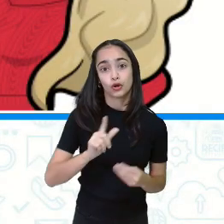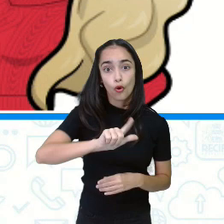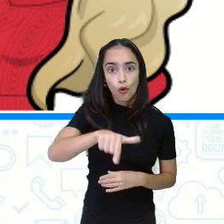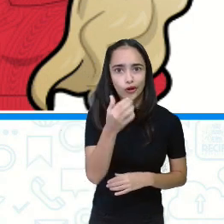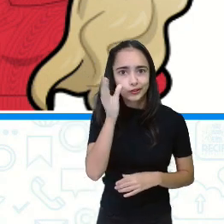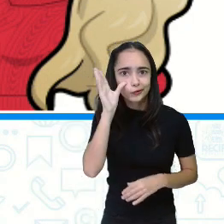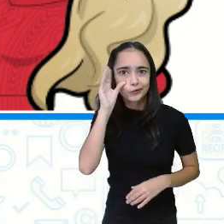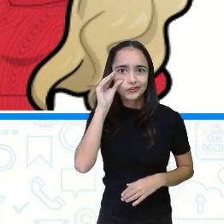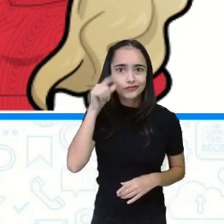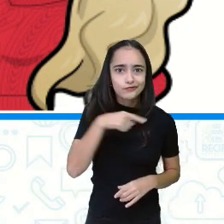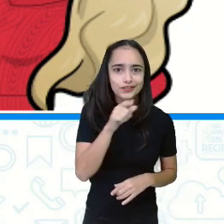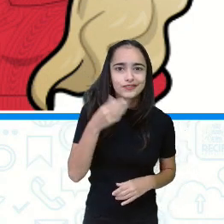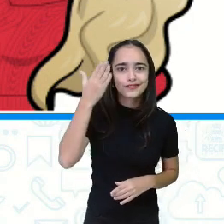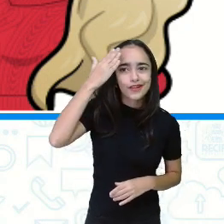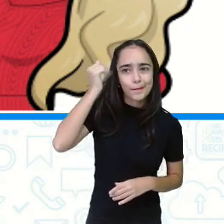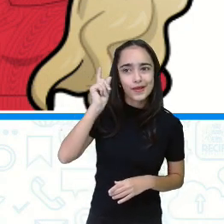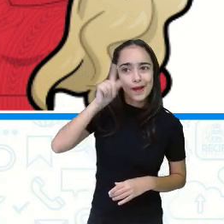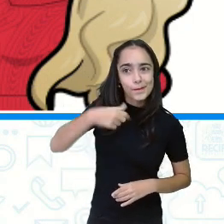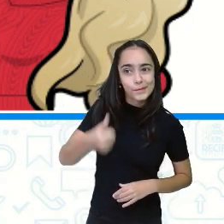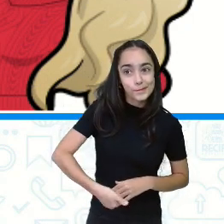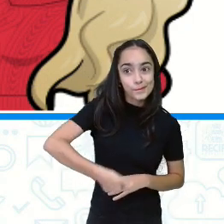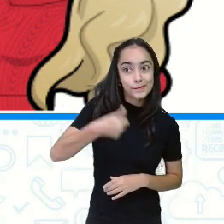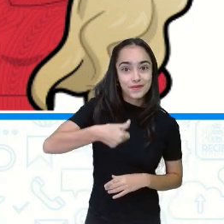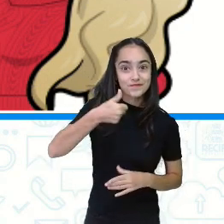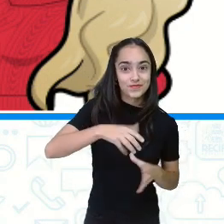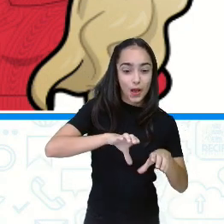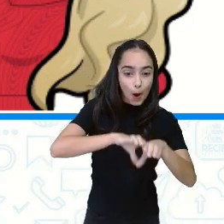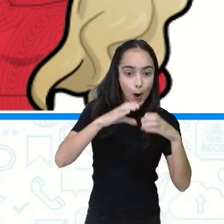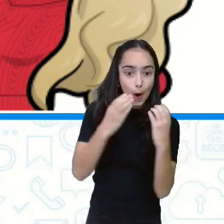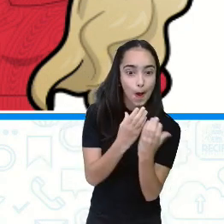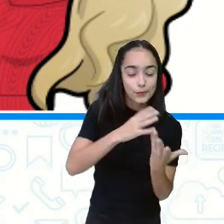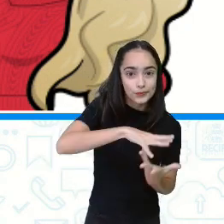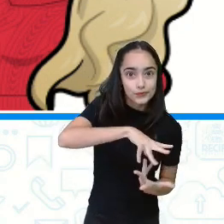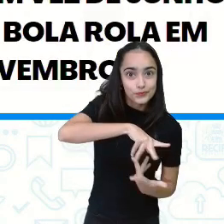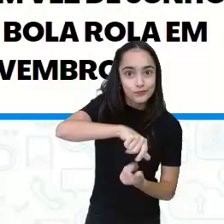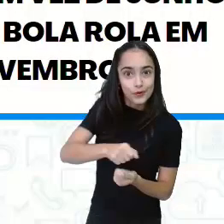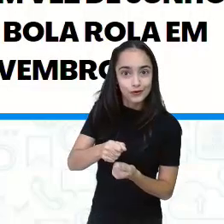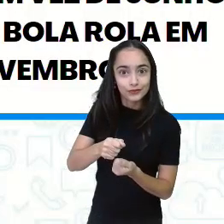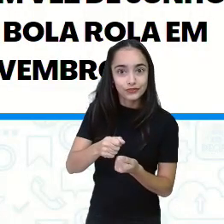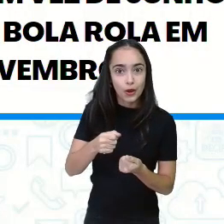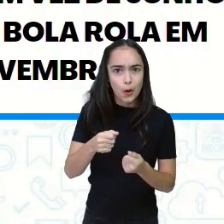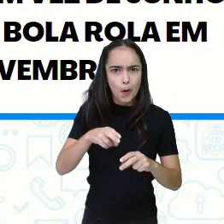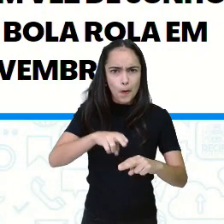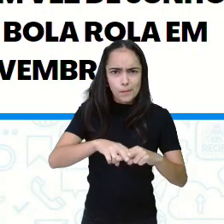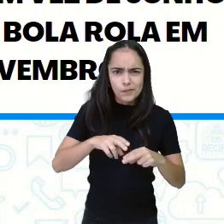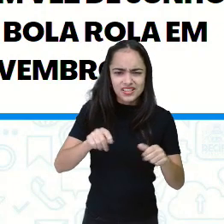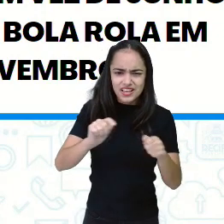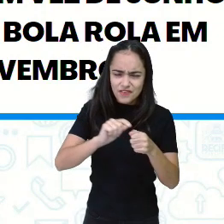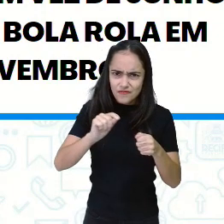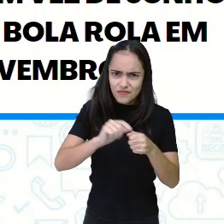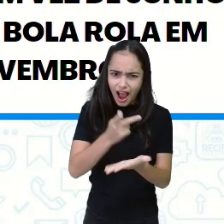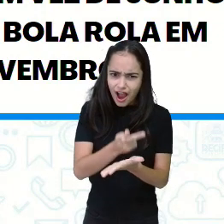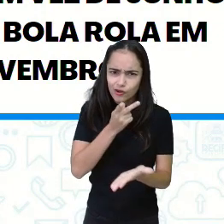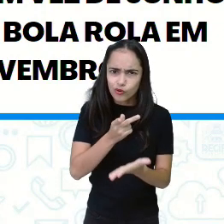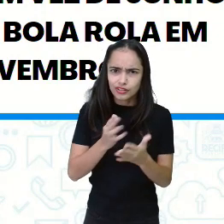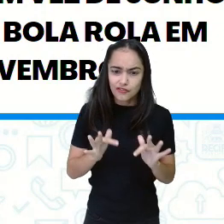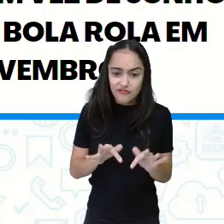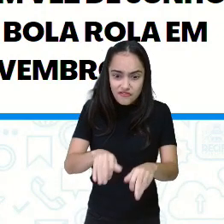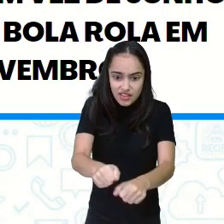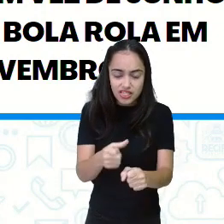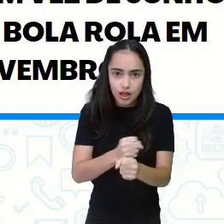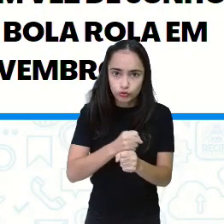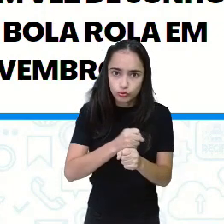Você sabia que essa é a primeira Copa do Mundo realizada no final do ano? O Catar tem o